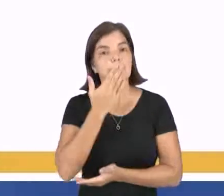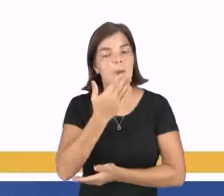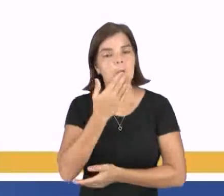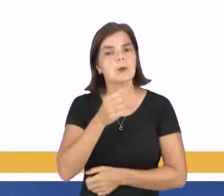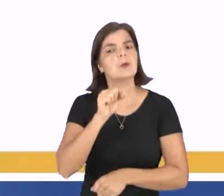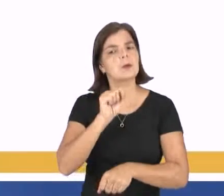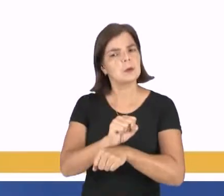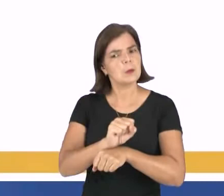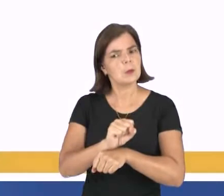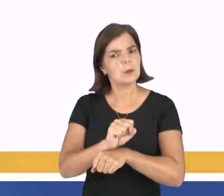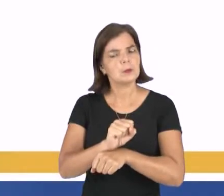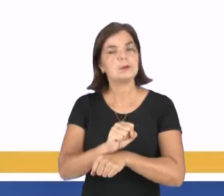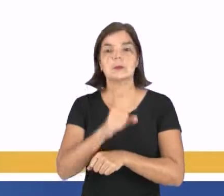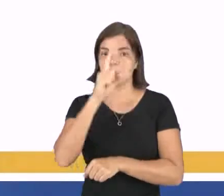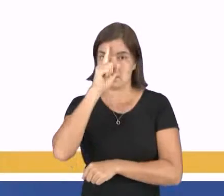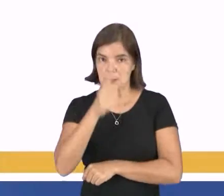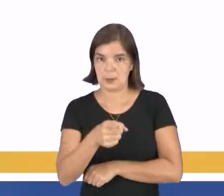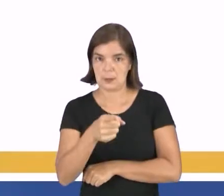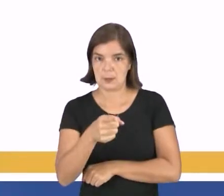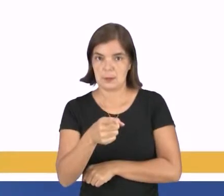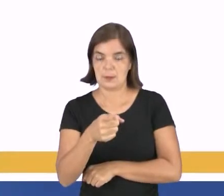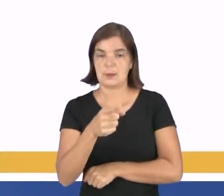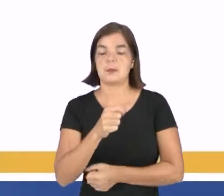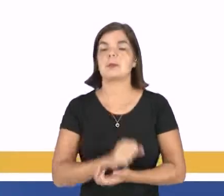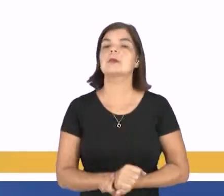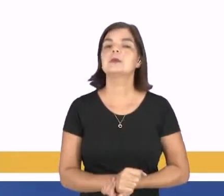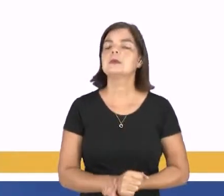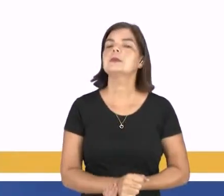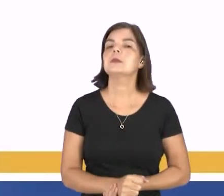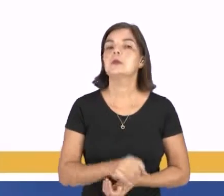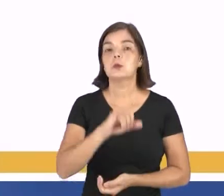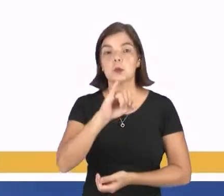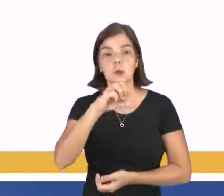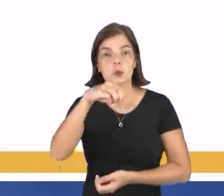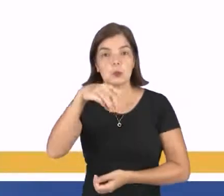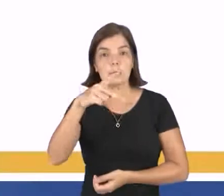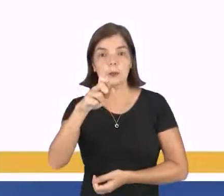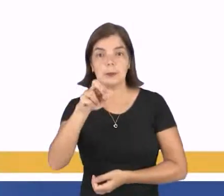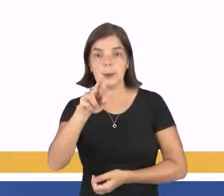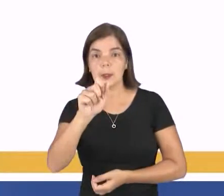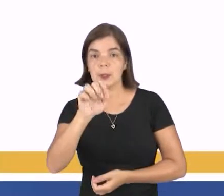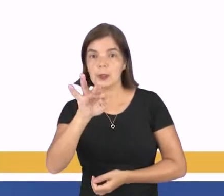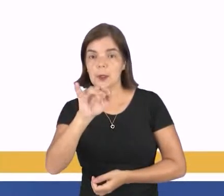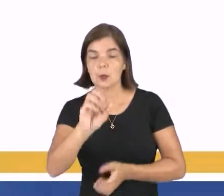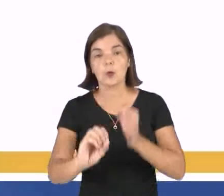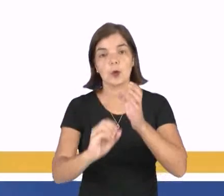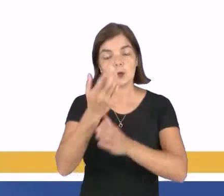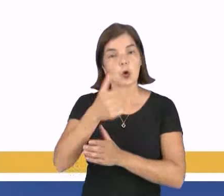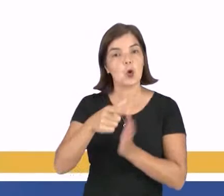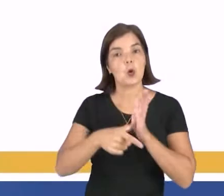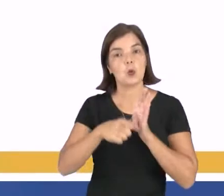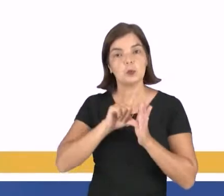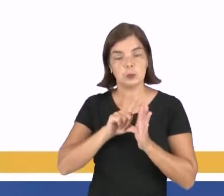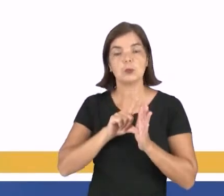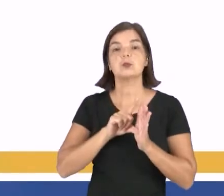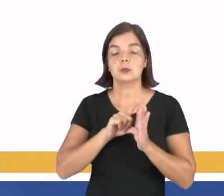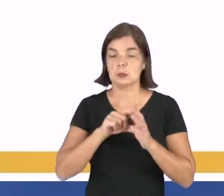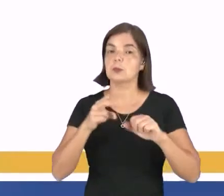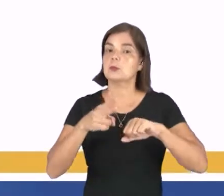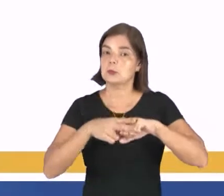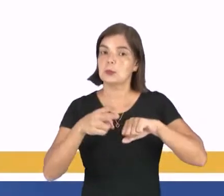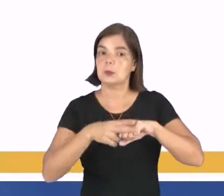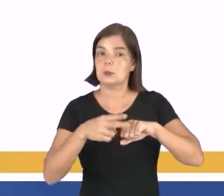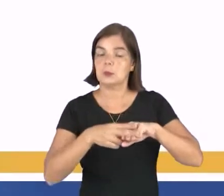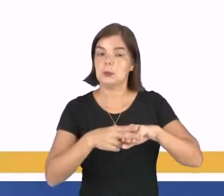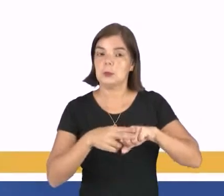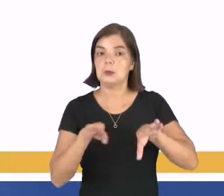quieto é uma ordem tá o modo imperativo Diferentemente do que acontece com outros modos verbais ele